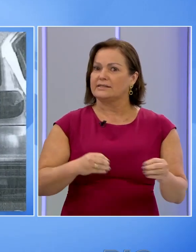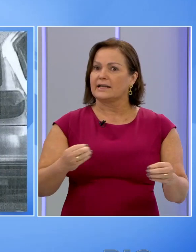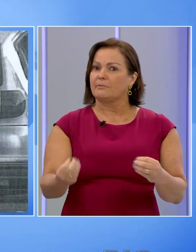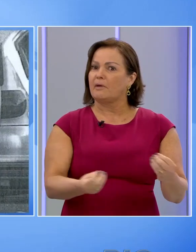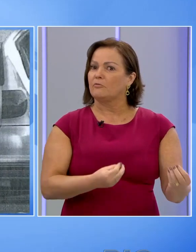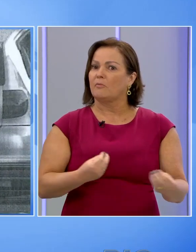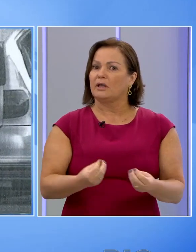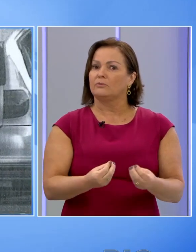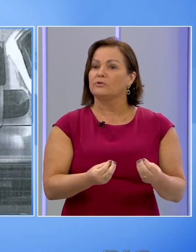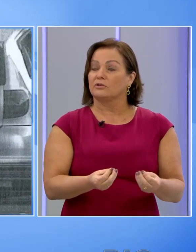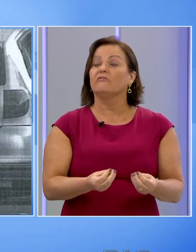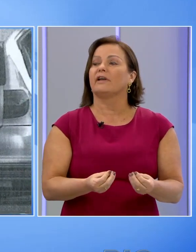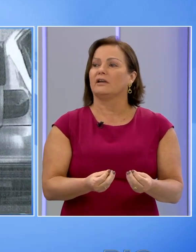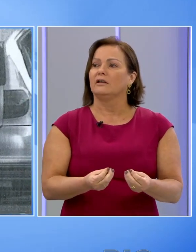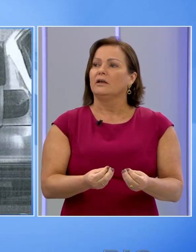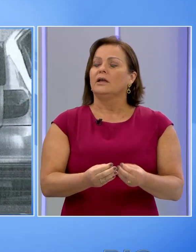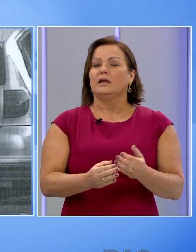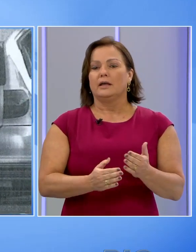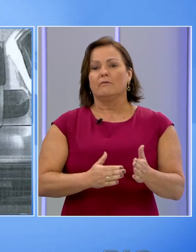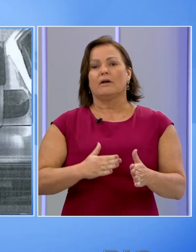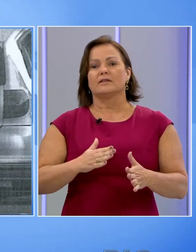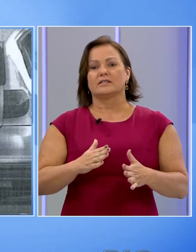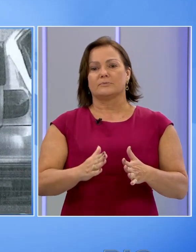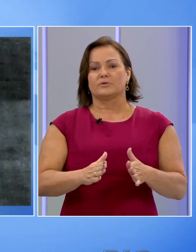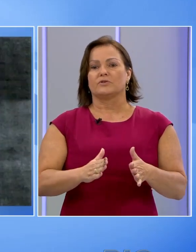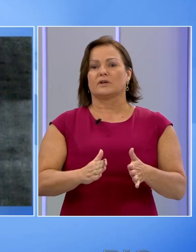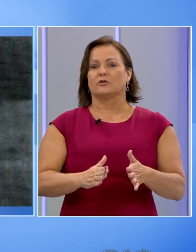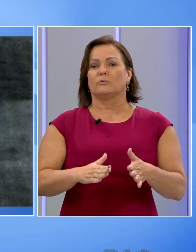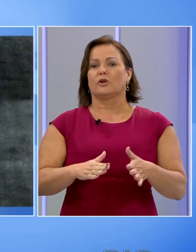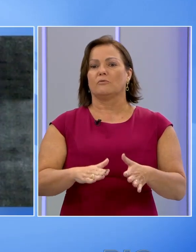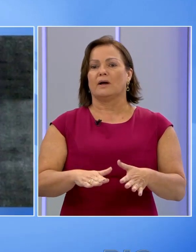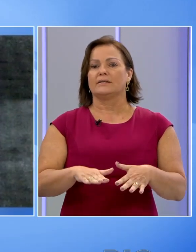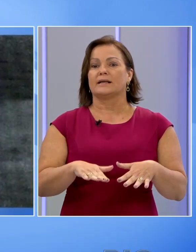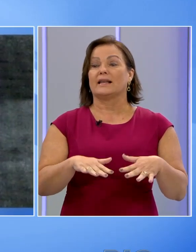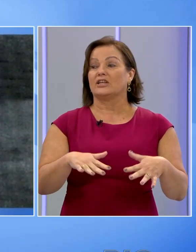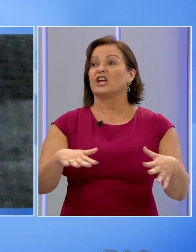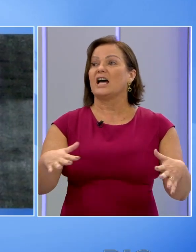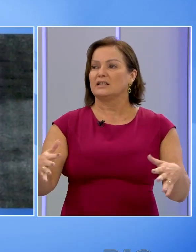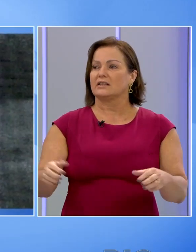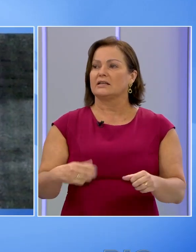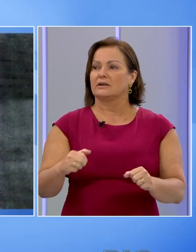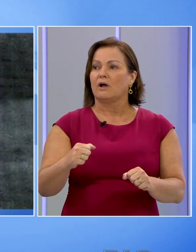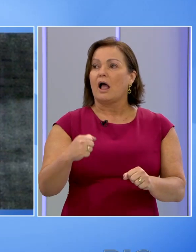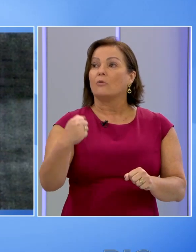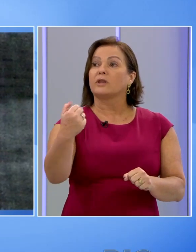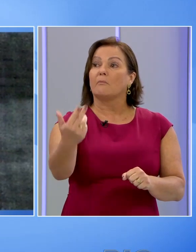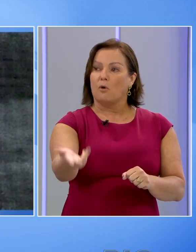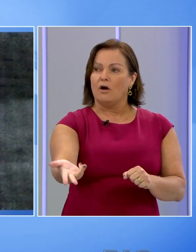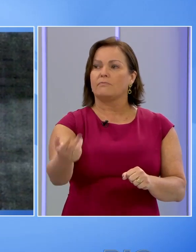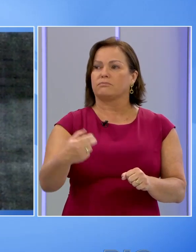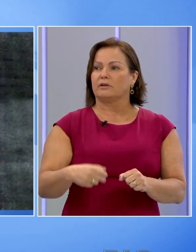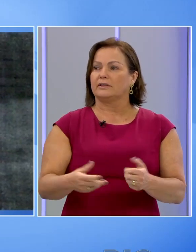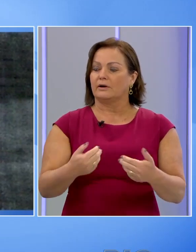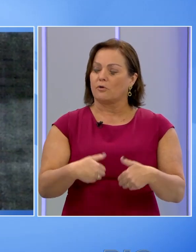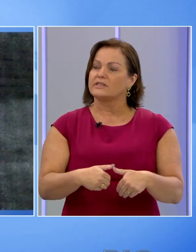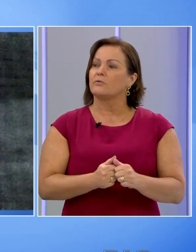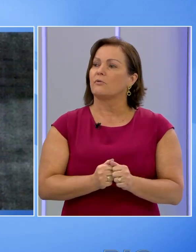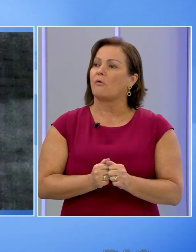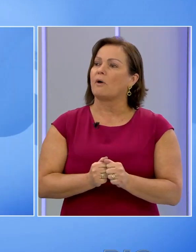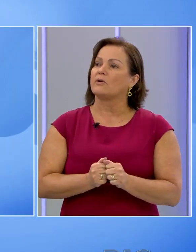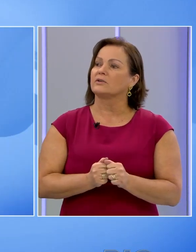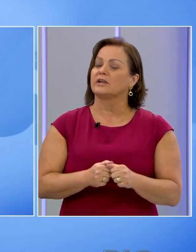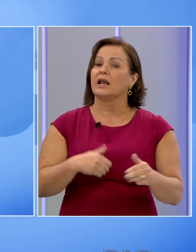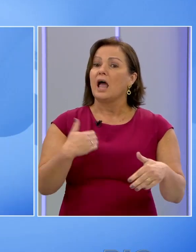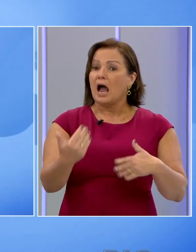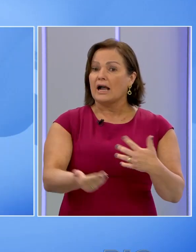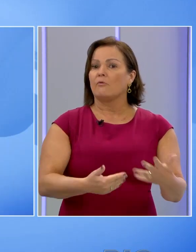às vezes, naquele primeiro momento, isso não vem. E, às vezes, as pessoas ficando um pouquinho mais relaxadas em relação ao temor de acontecer